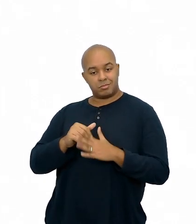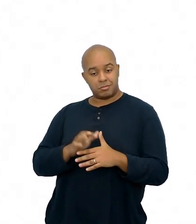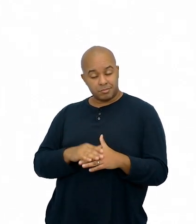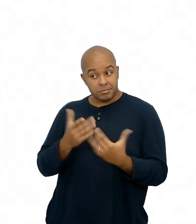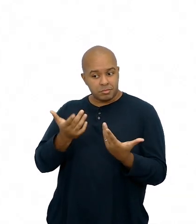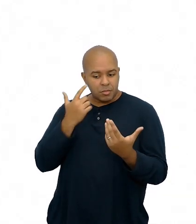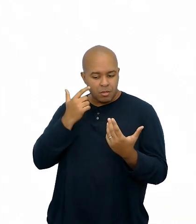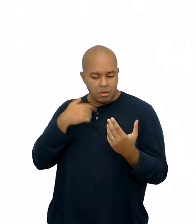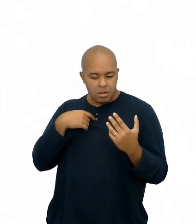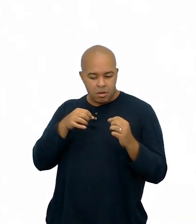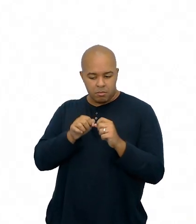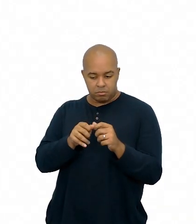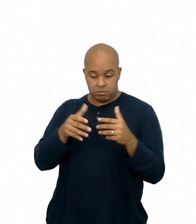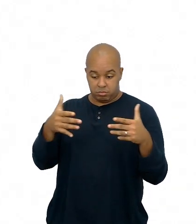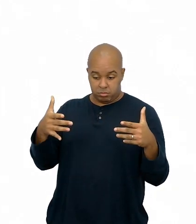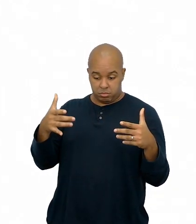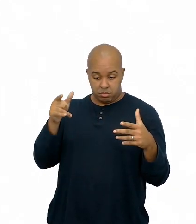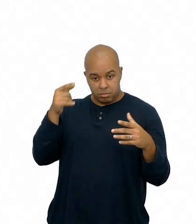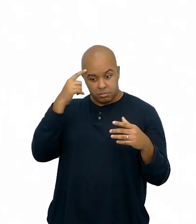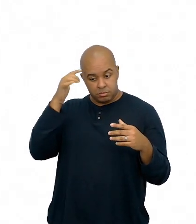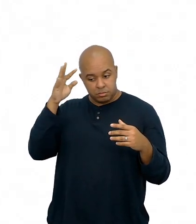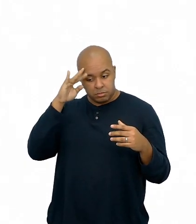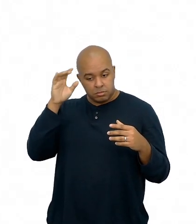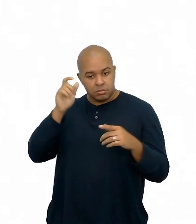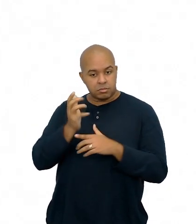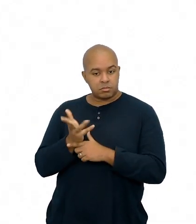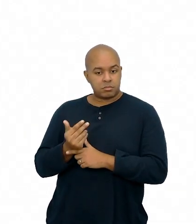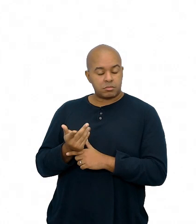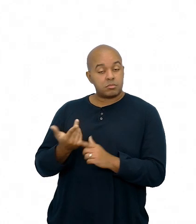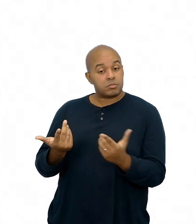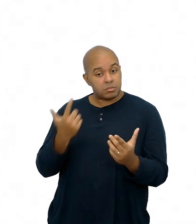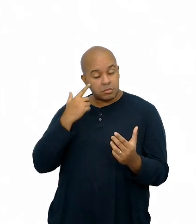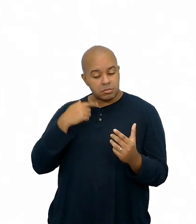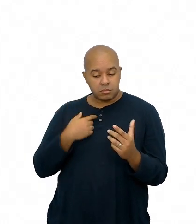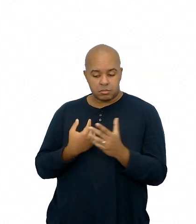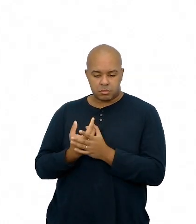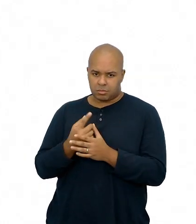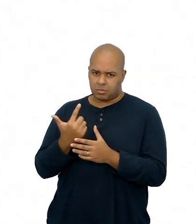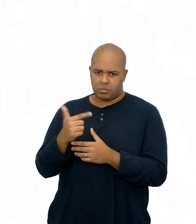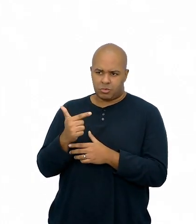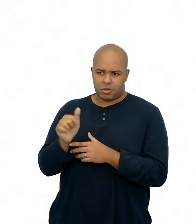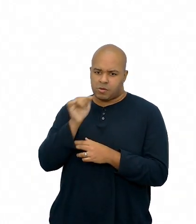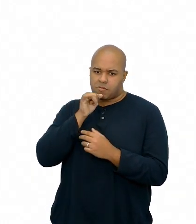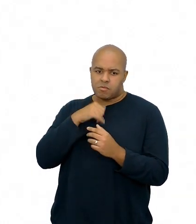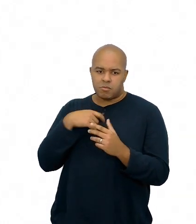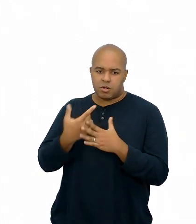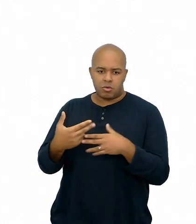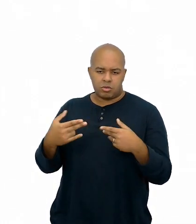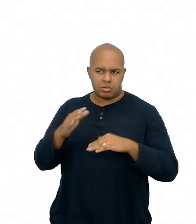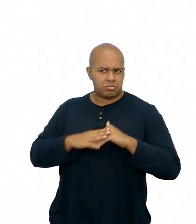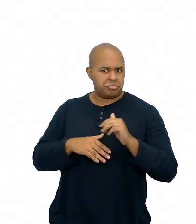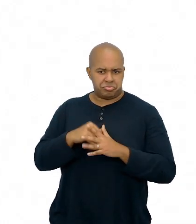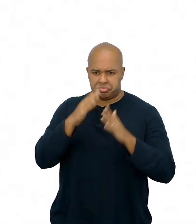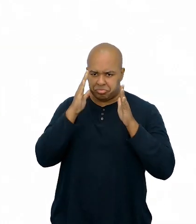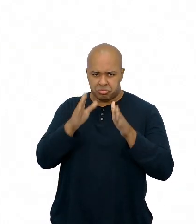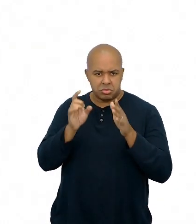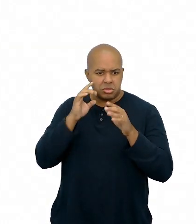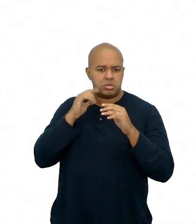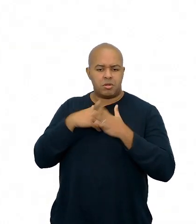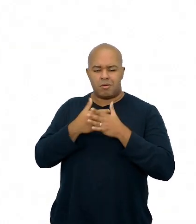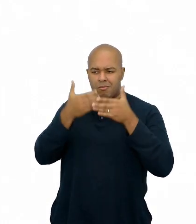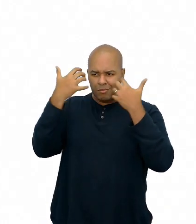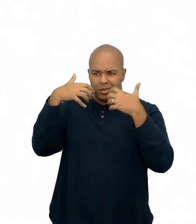ou seja, a ampliação do pensamento algébrico, né? Então, não há uma habilidade específica que trate do